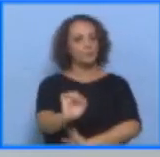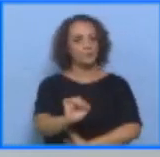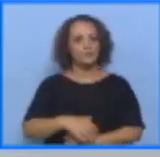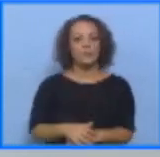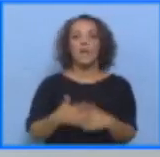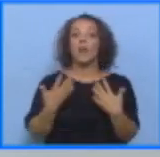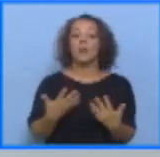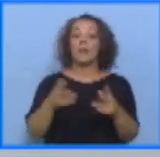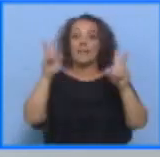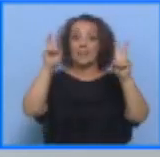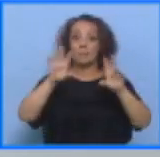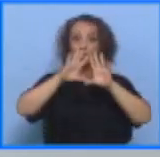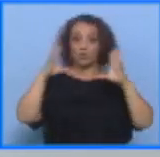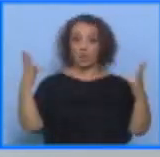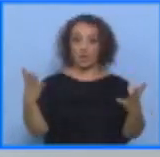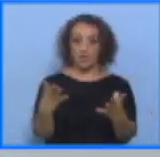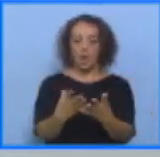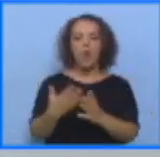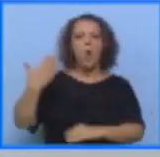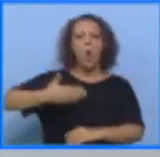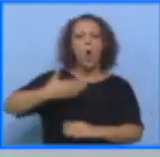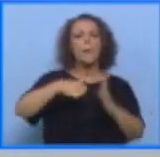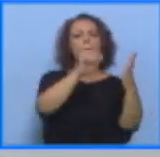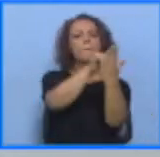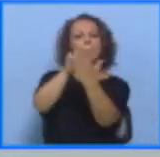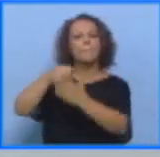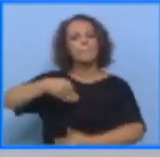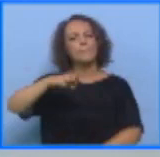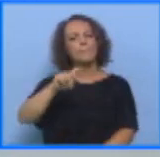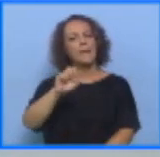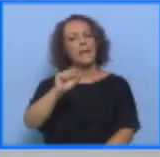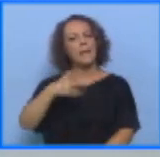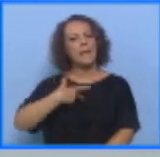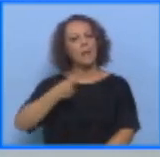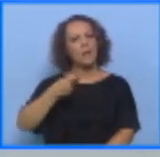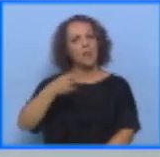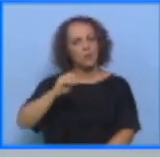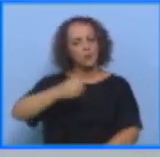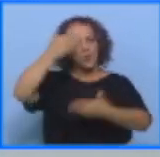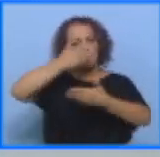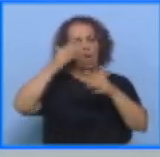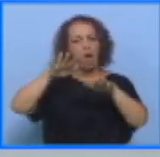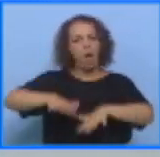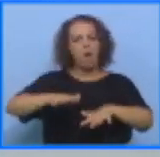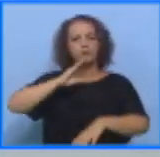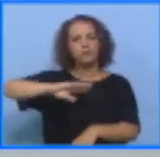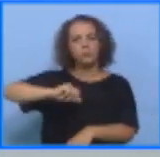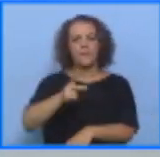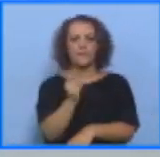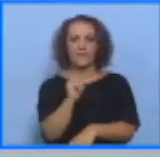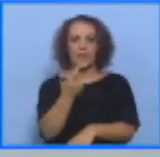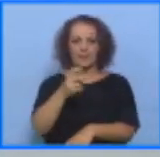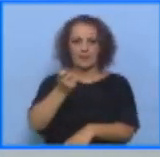agora o capítulo-geral da Ordem dos Pregadores, vários dias de encontro no Vietnã, onde esteve Frei José Nunes, que